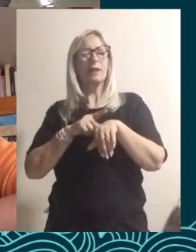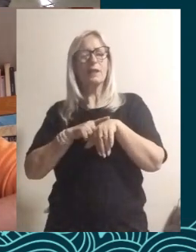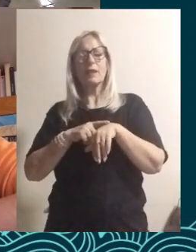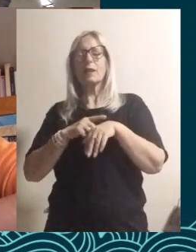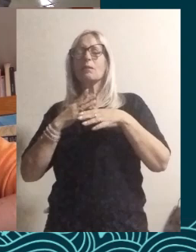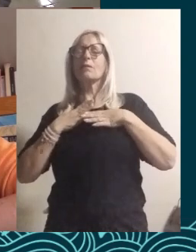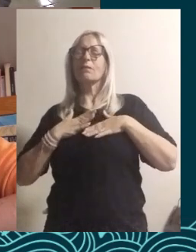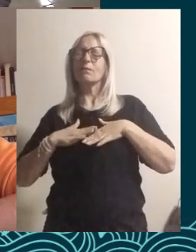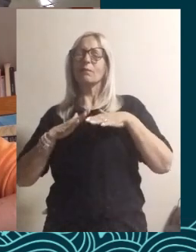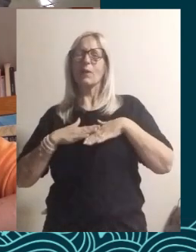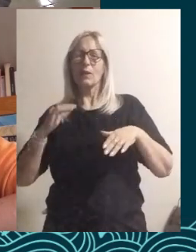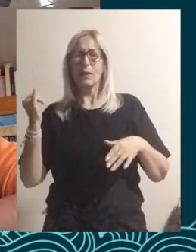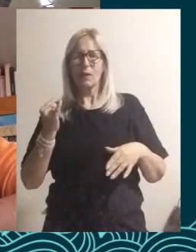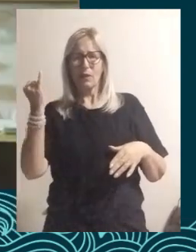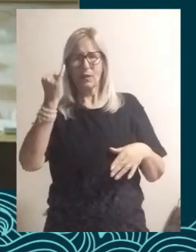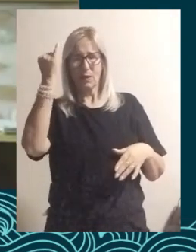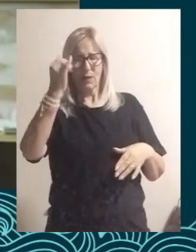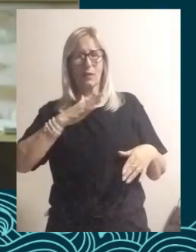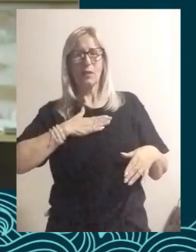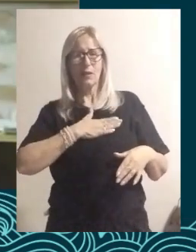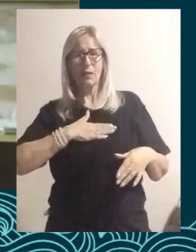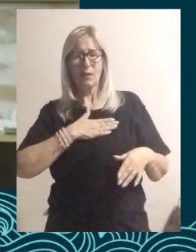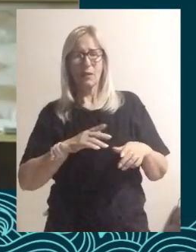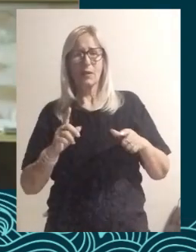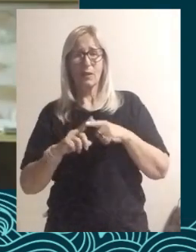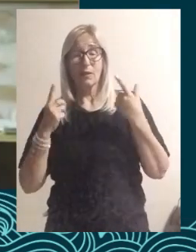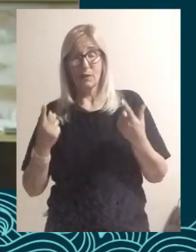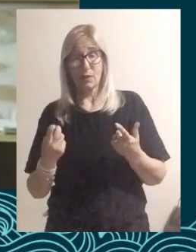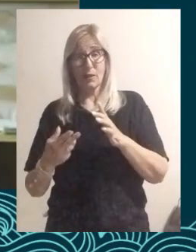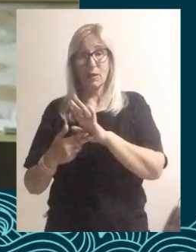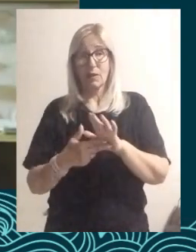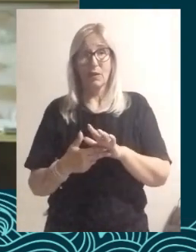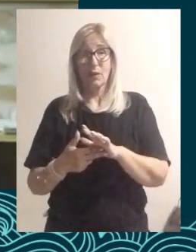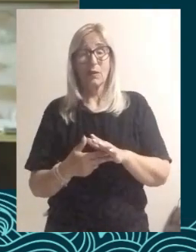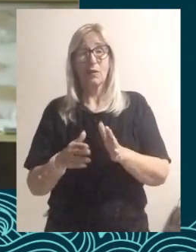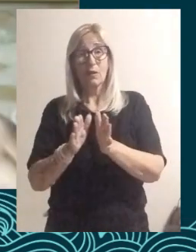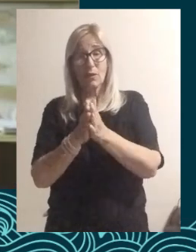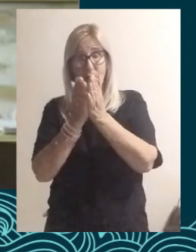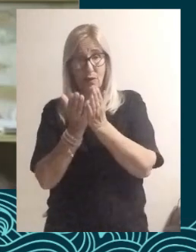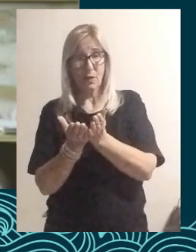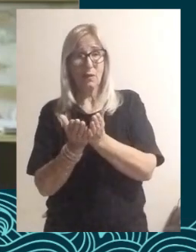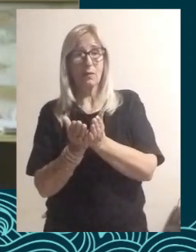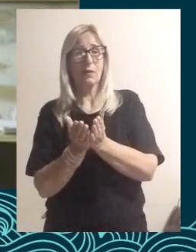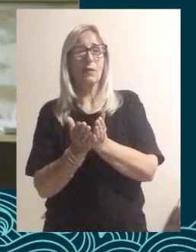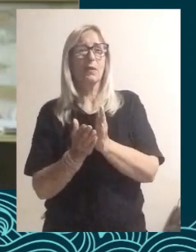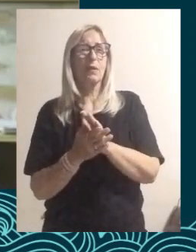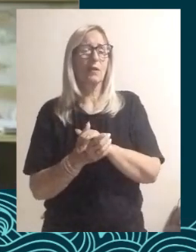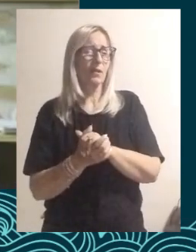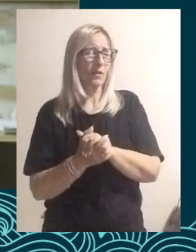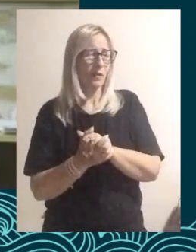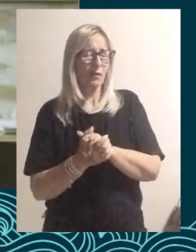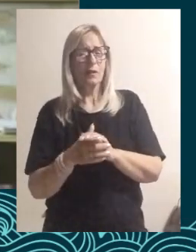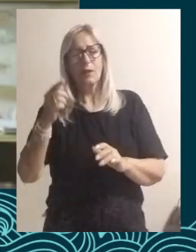ter esse espaço, ter esse tempo. Então, assim. Foi muito importante trazer dentro da discussão do teu